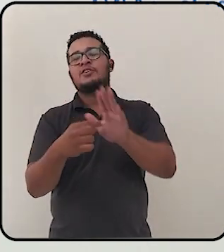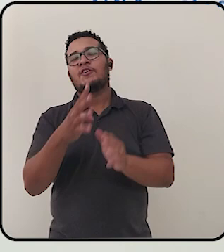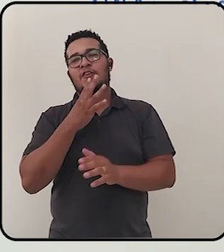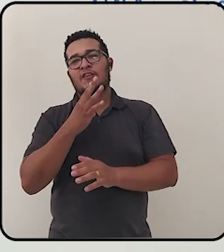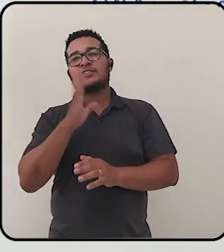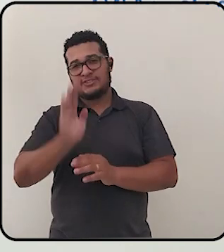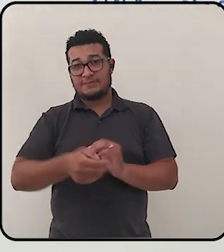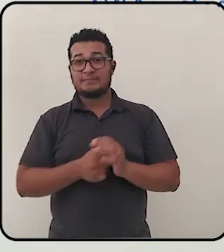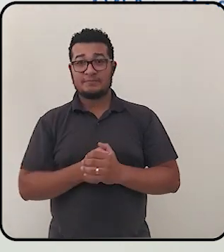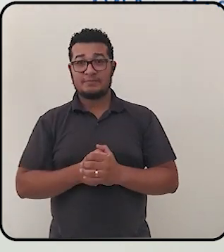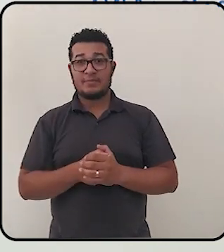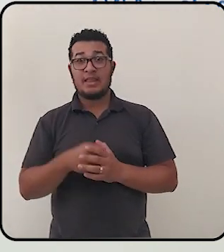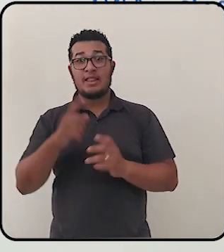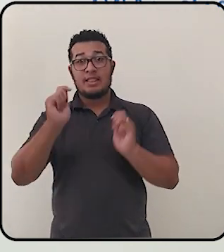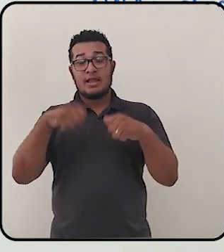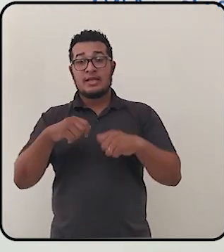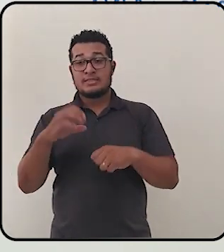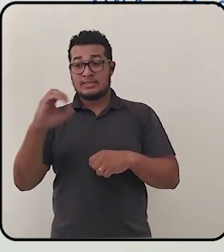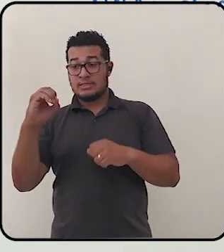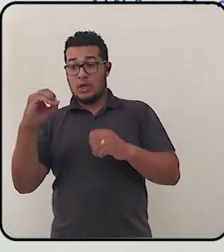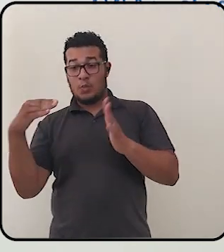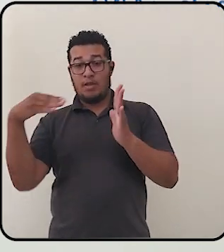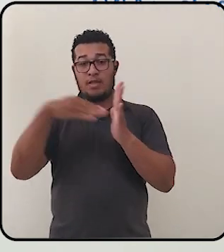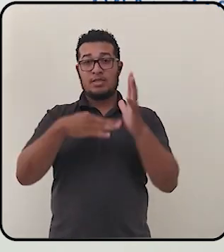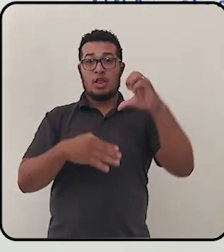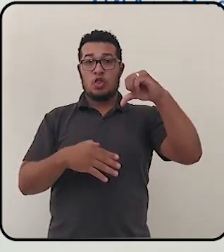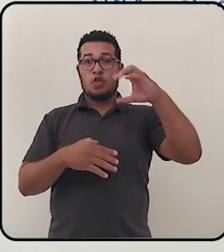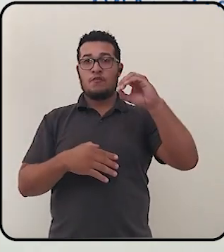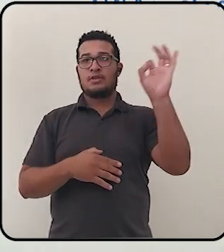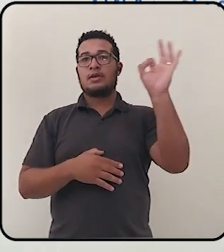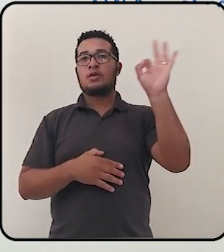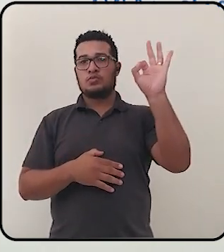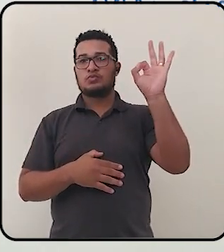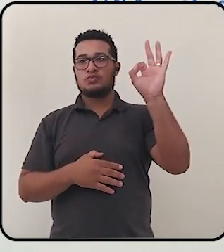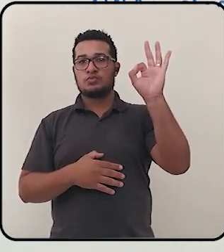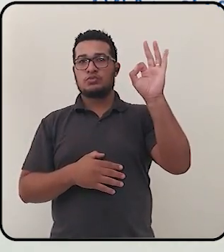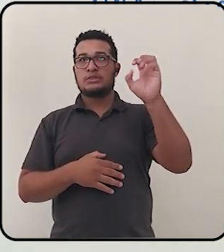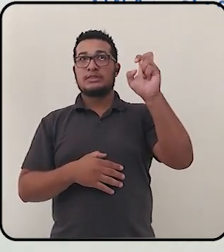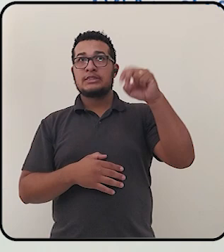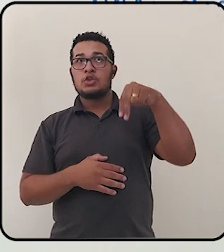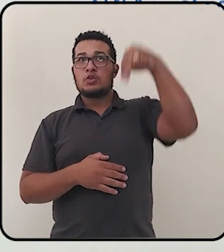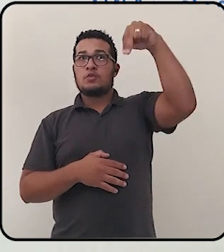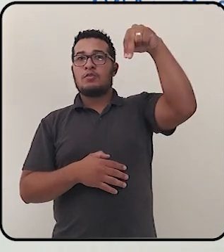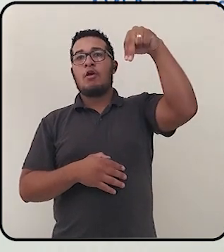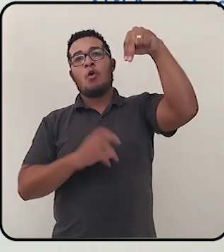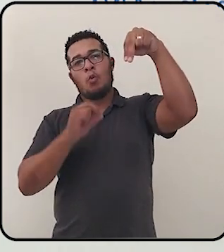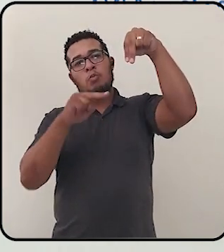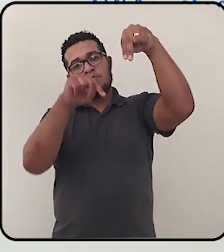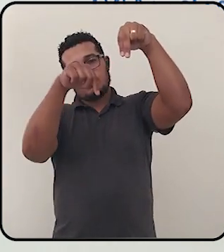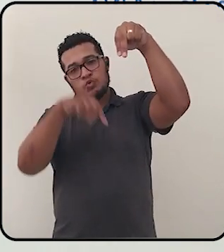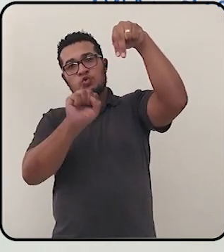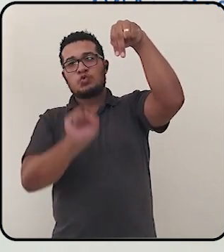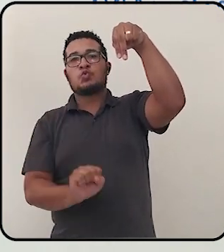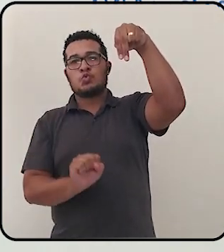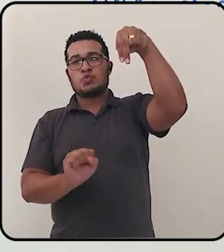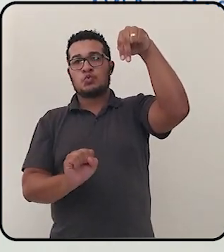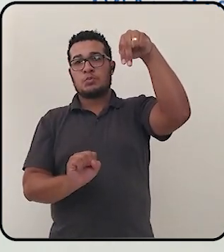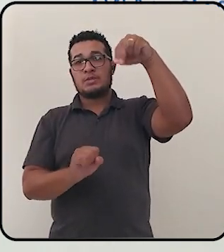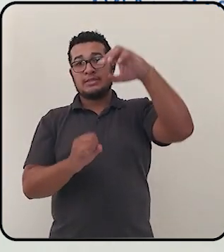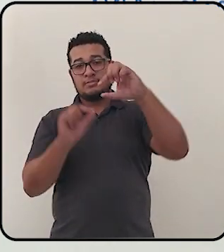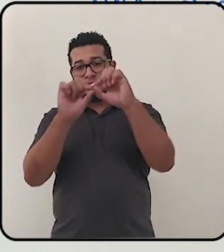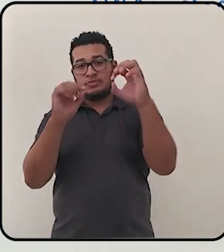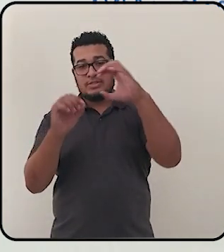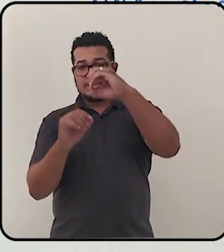observar, de 0 a 90 graus. Se for para cima, norte, se for para baixo,